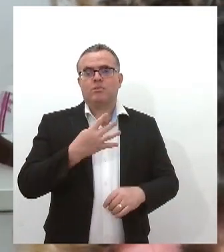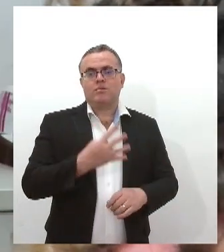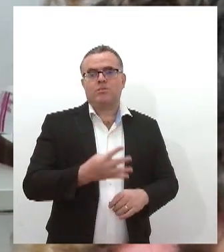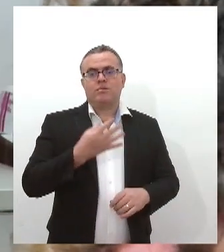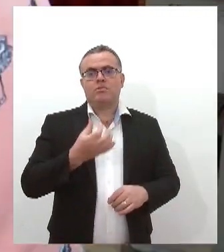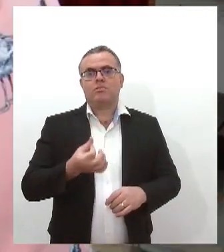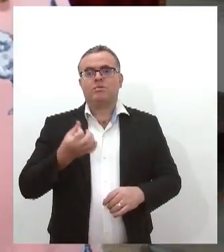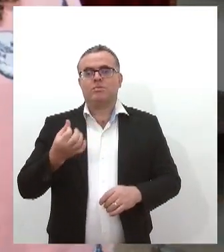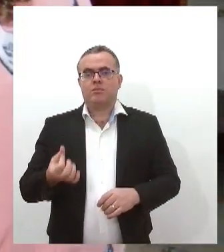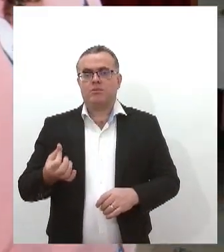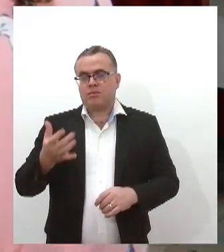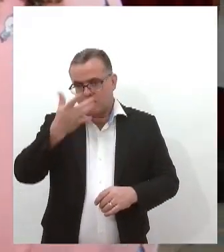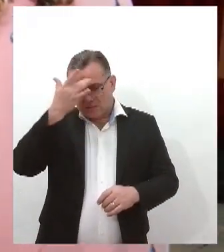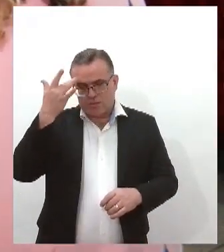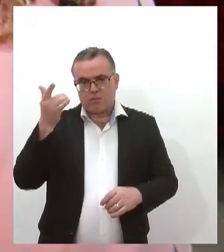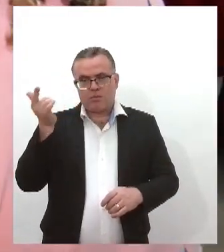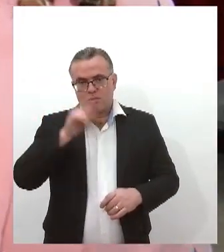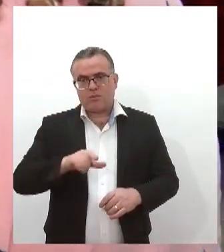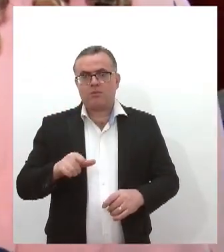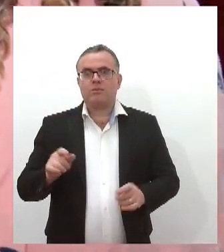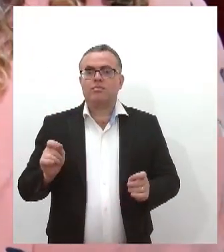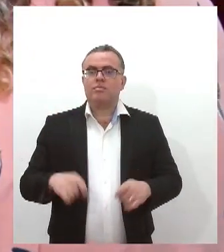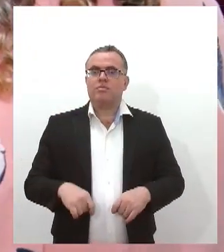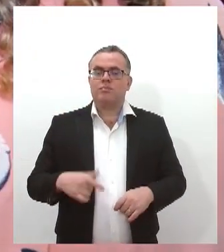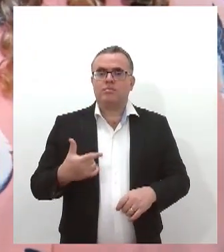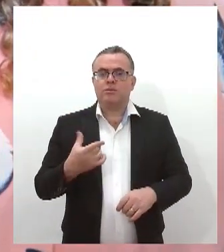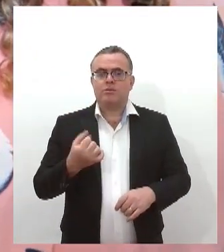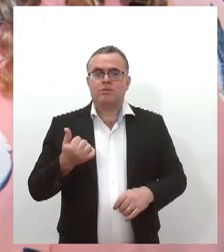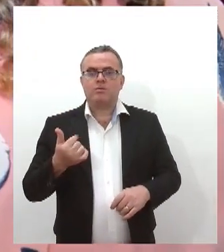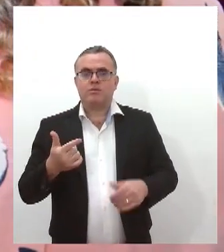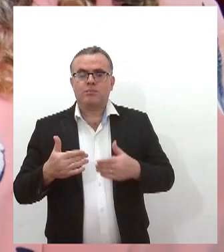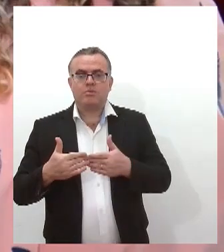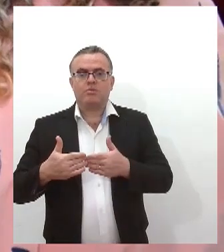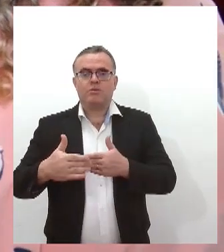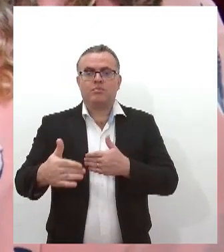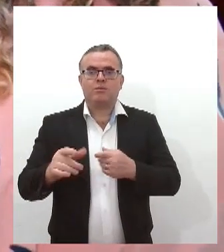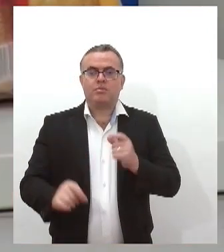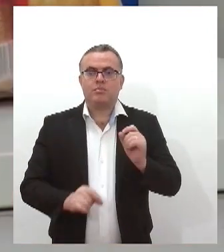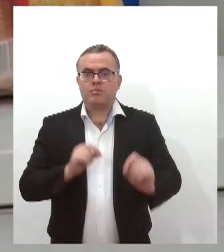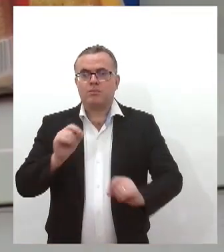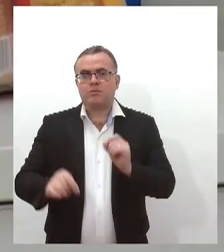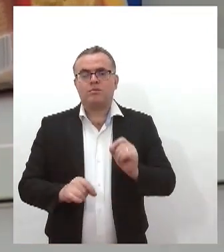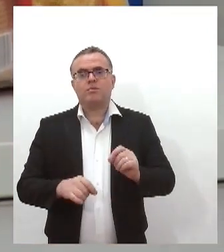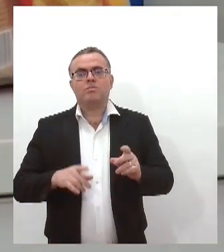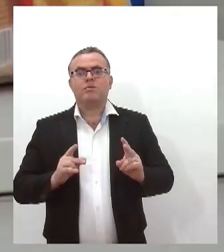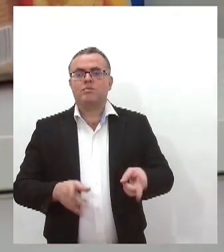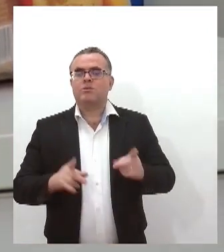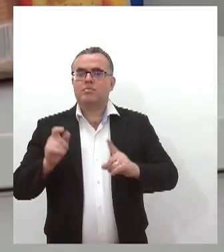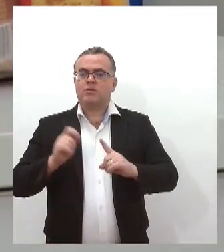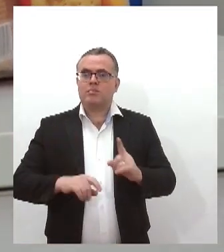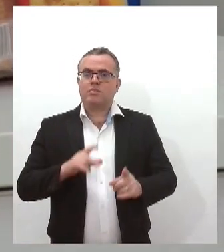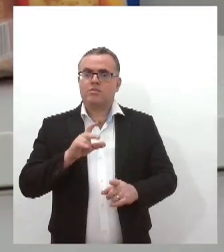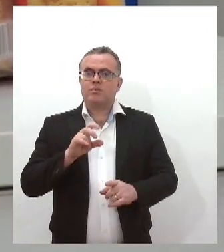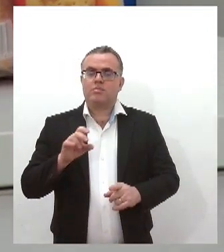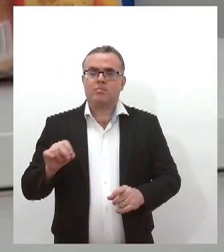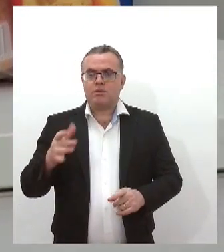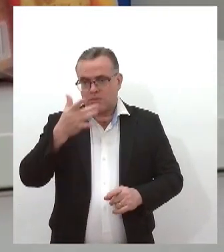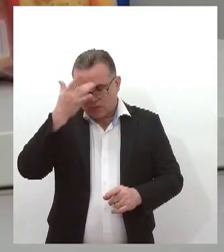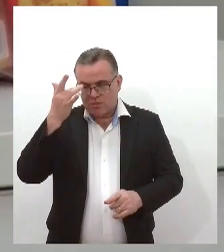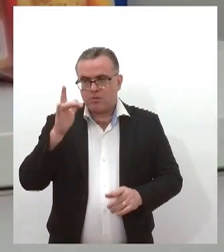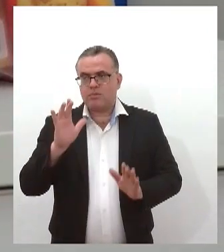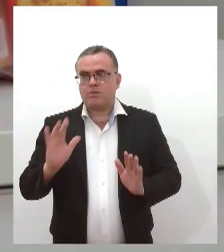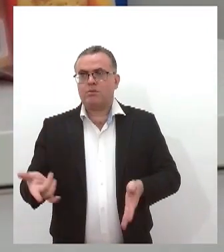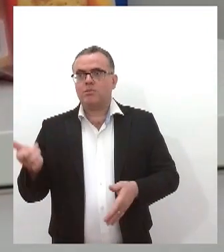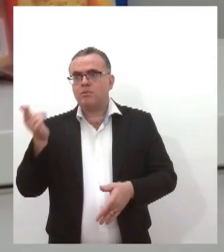com benefício. Desde 2012, Sergipe atende mensalmente 500 pessoas com a entrega de cestas básicas através